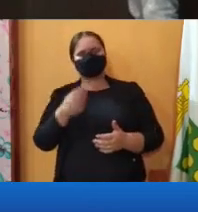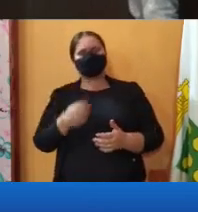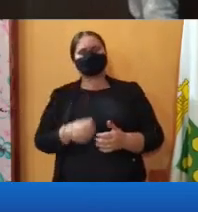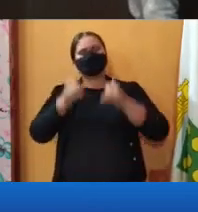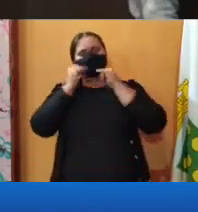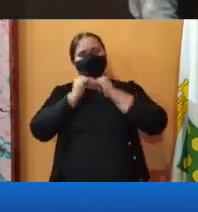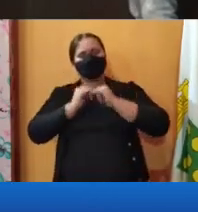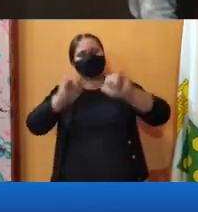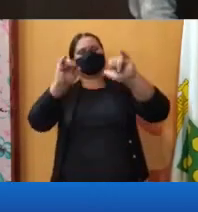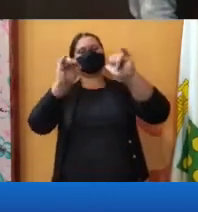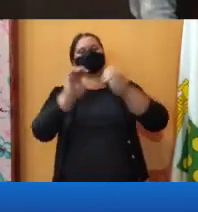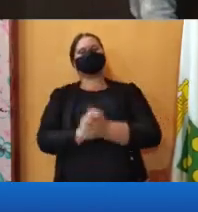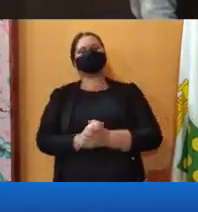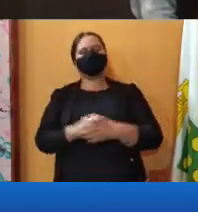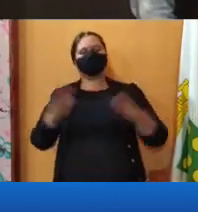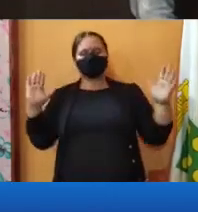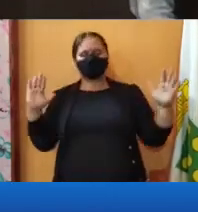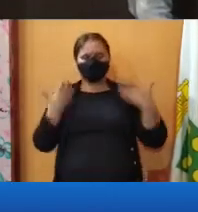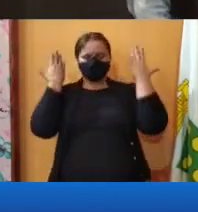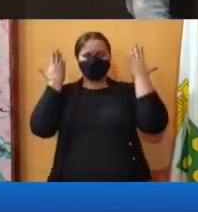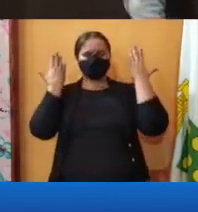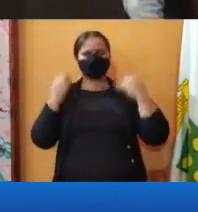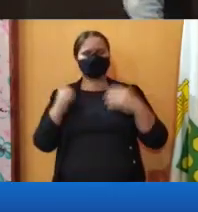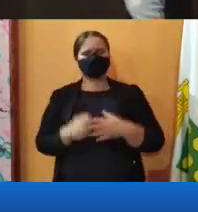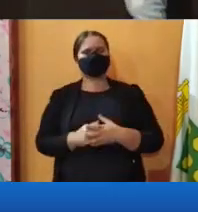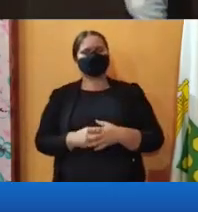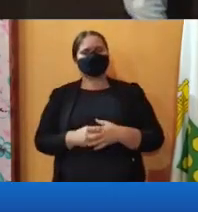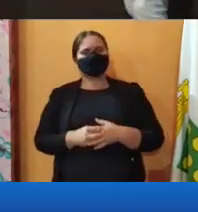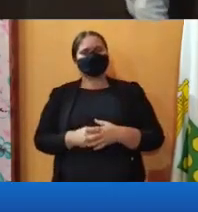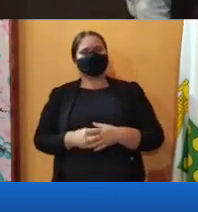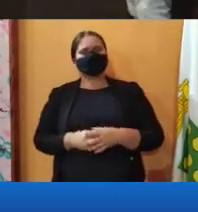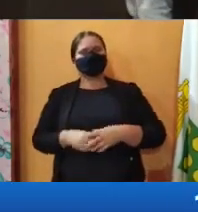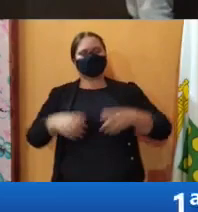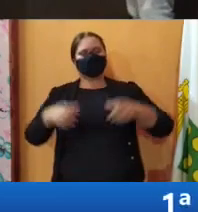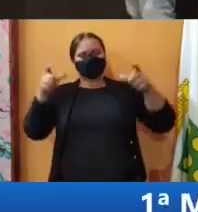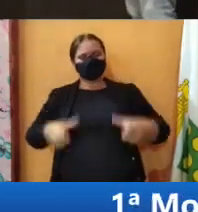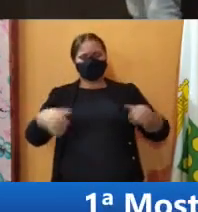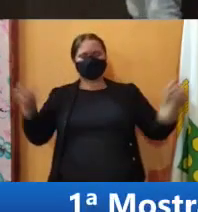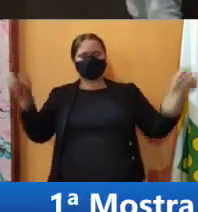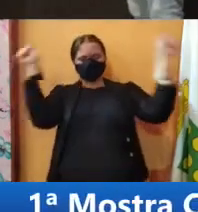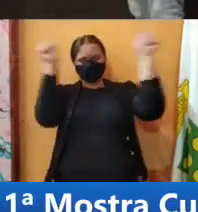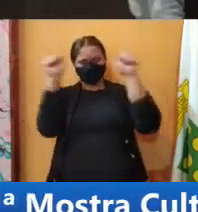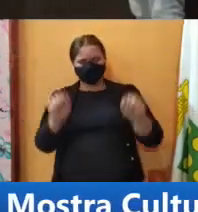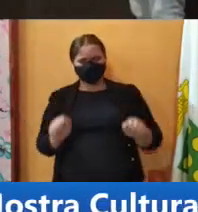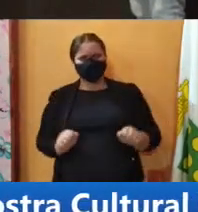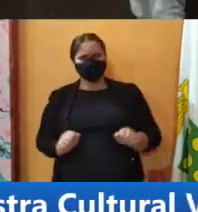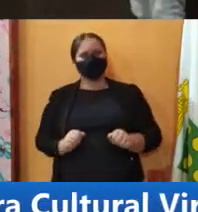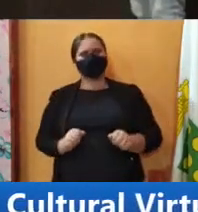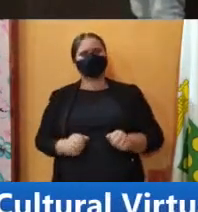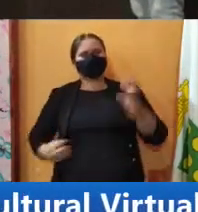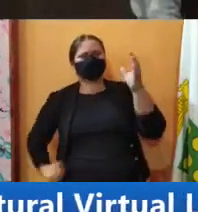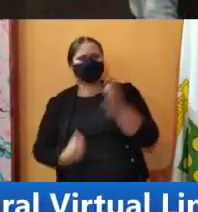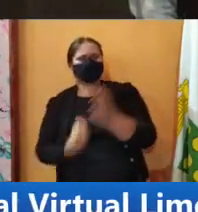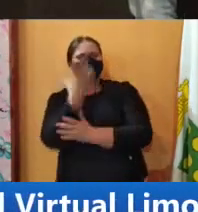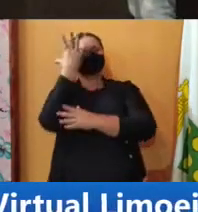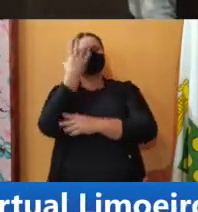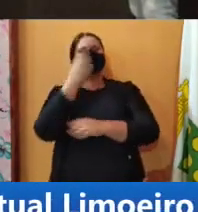a alegria de estar nessa noite no centro de Galpão das Artes, centro de criações Galpão